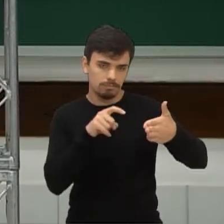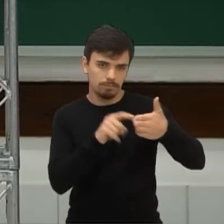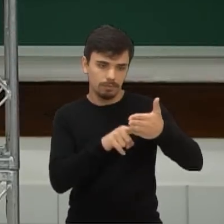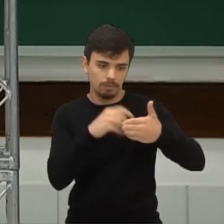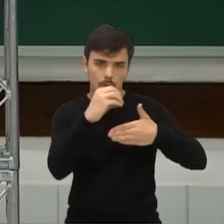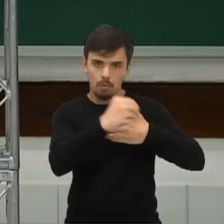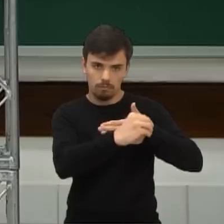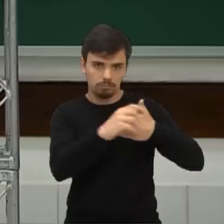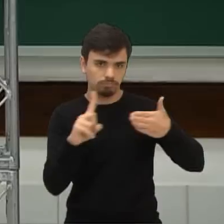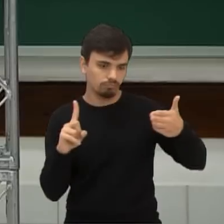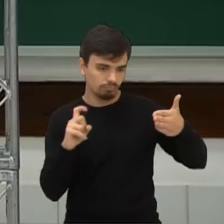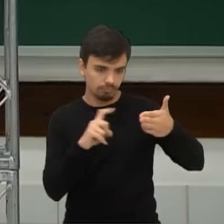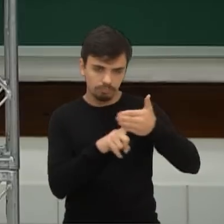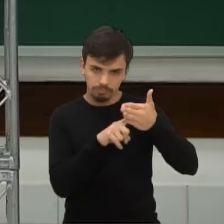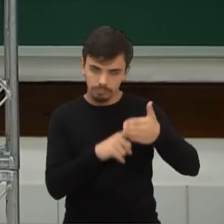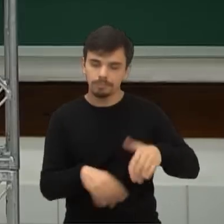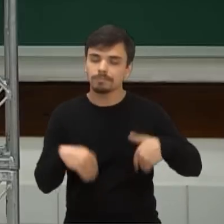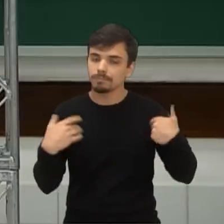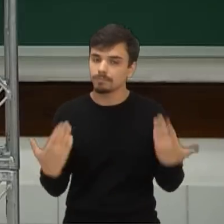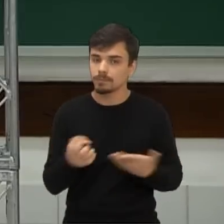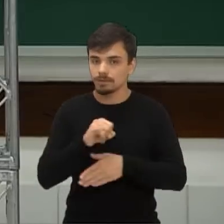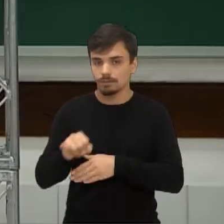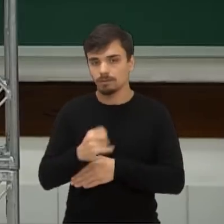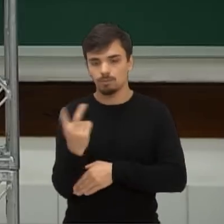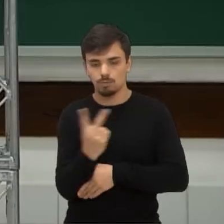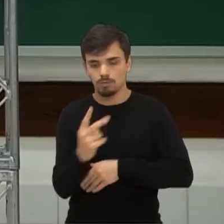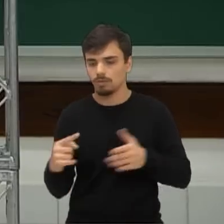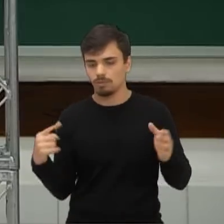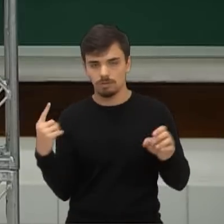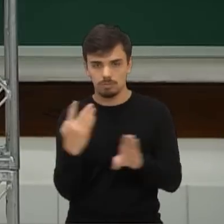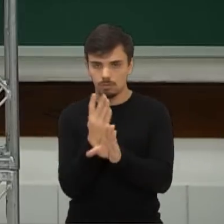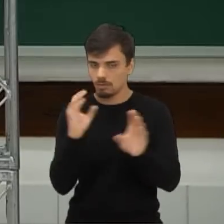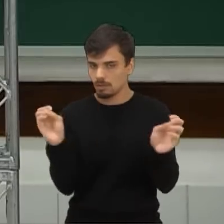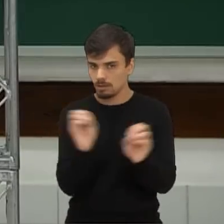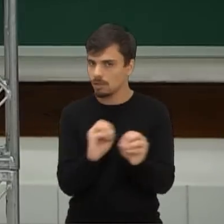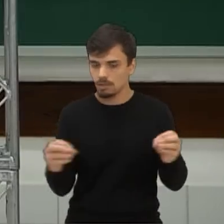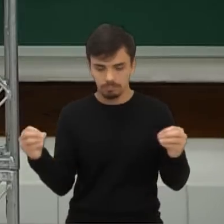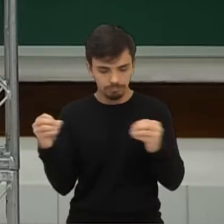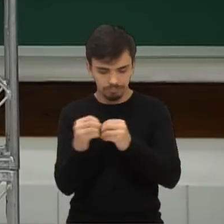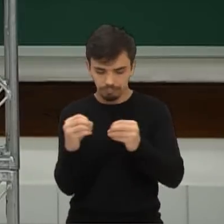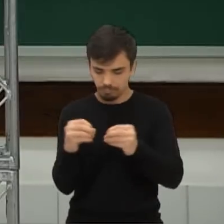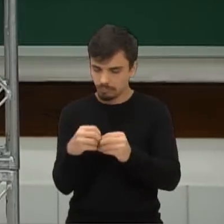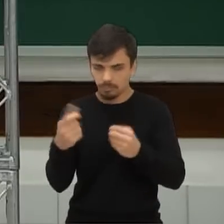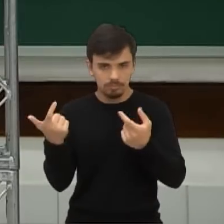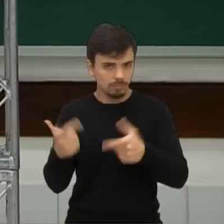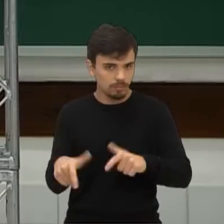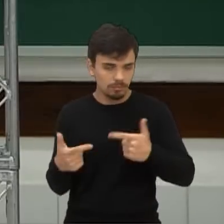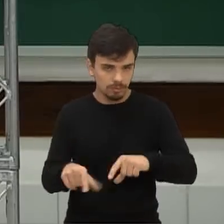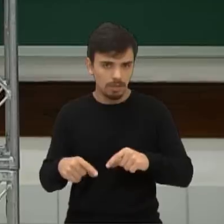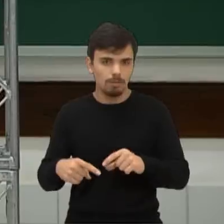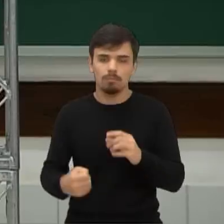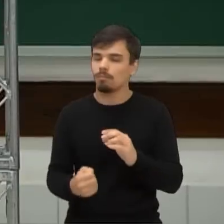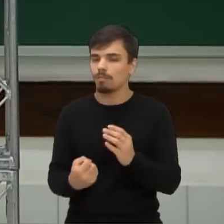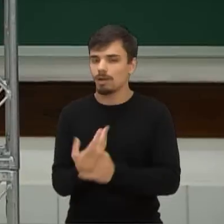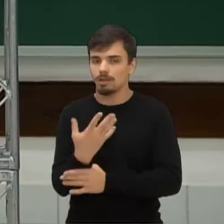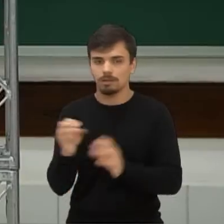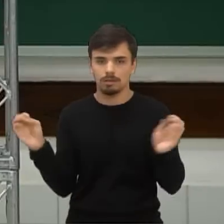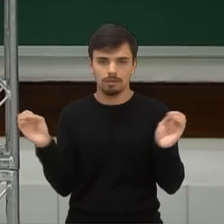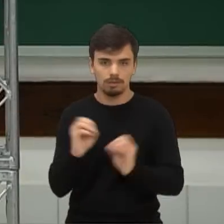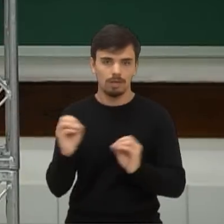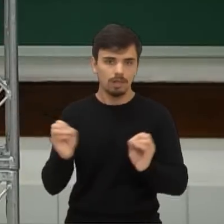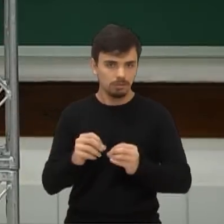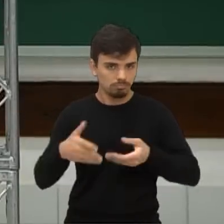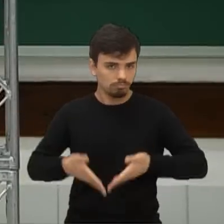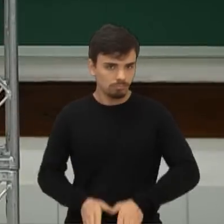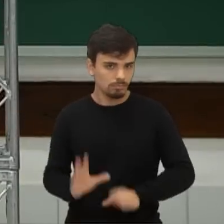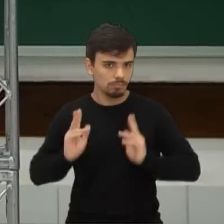o ovócito. E aí, claro, se os dois não se encontrarem, não forma zigoto, portanto, não forma um novo ser humano, né? Não tem